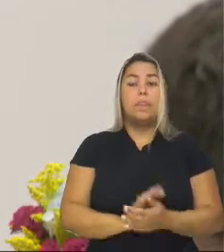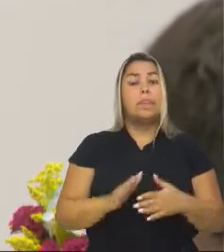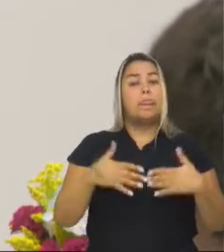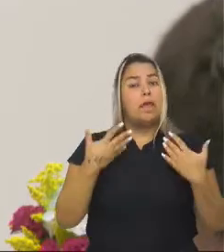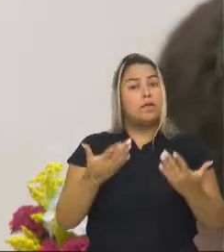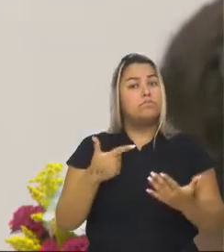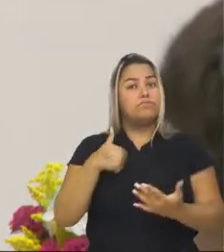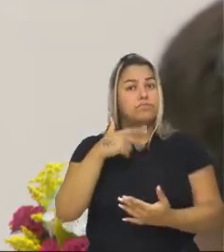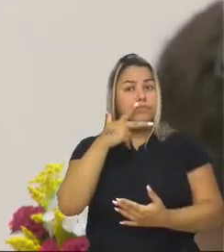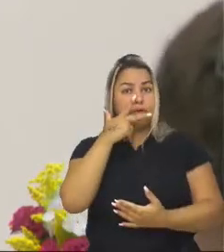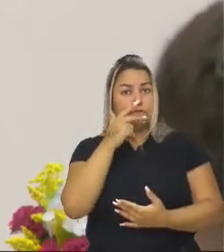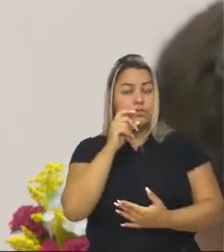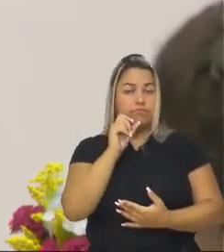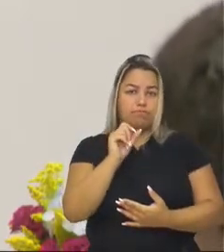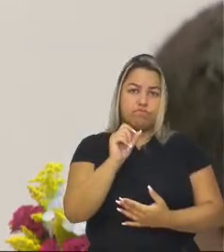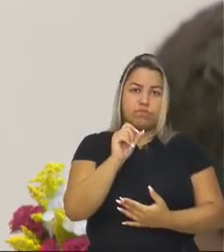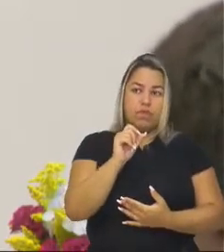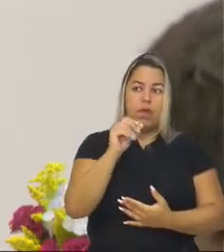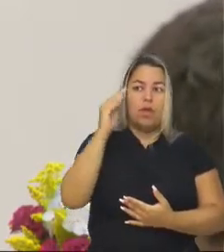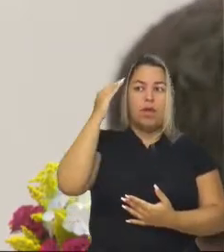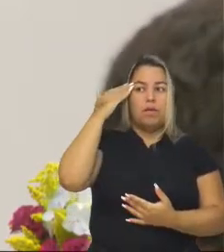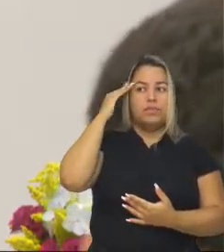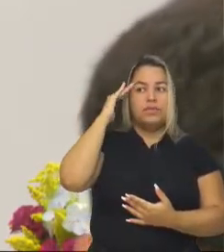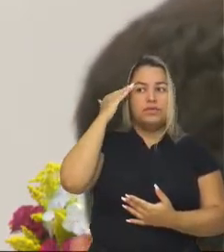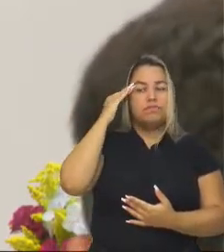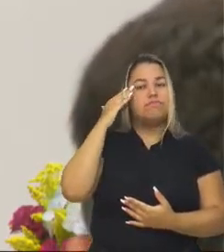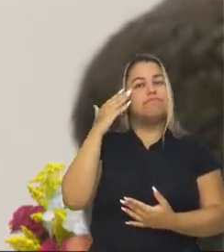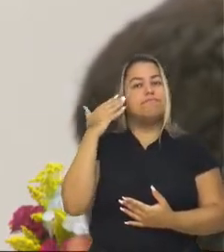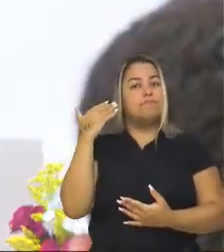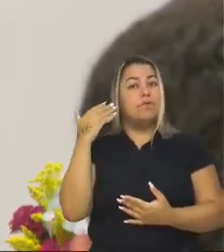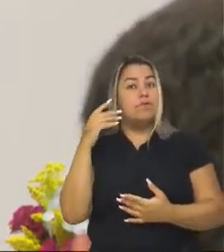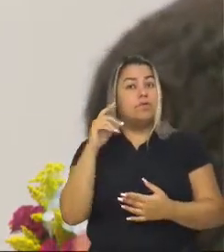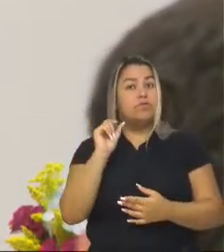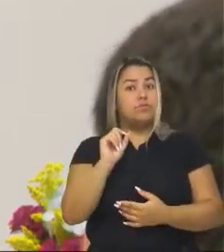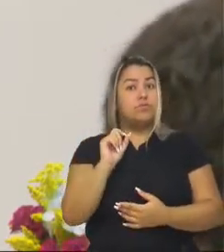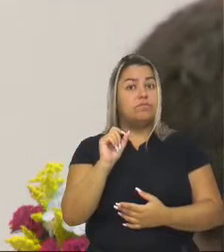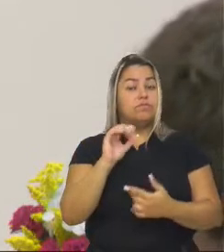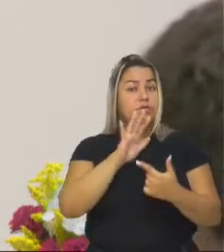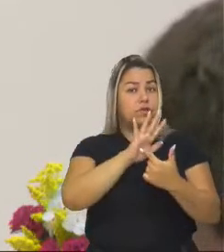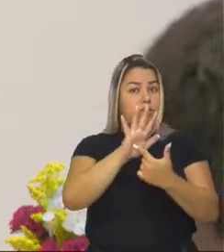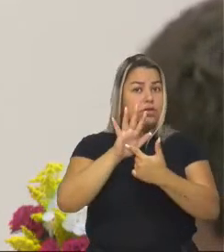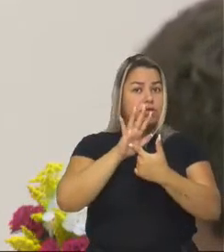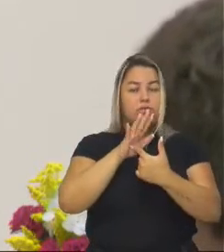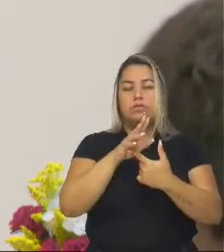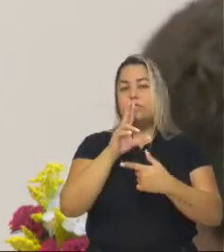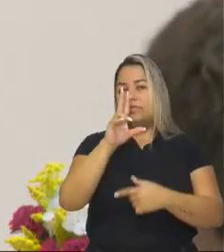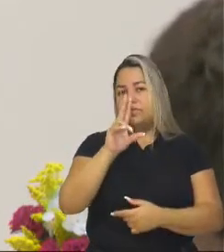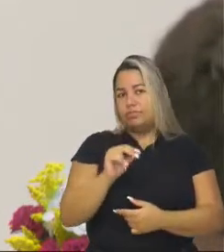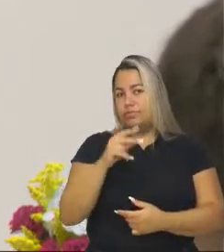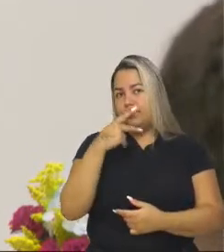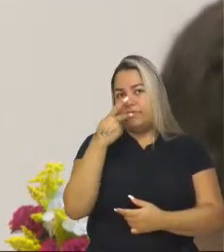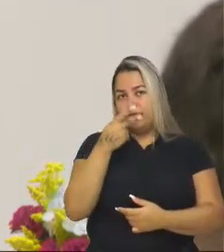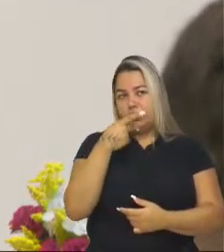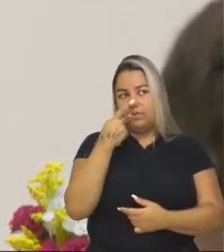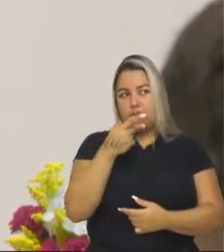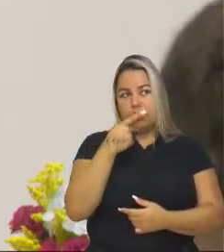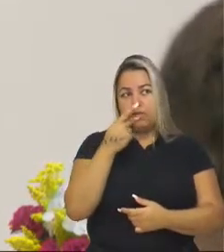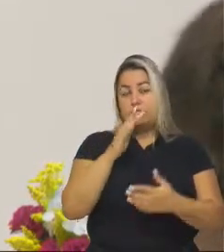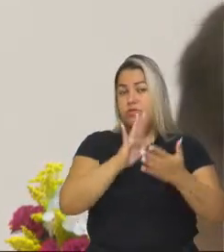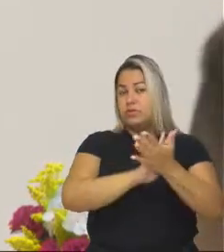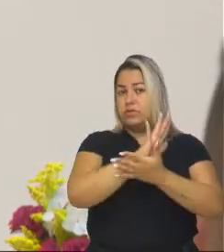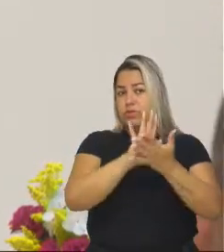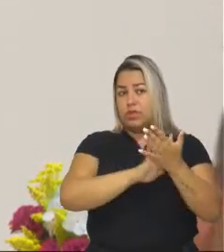um pouco do que eu pensei de trazer aqui, a gente não pode falar de